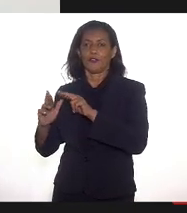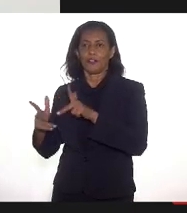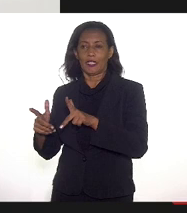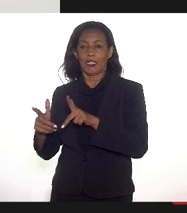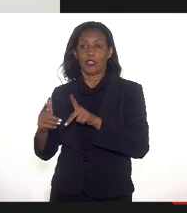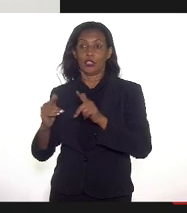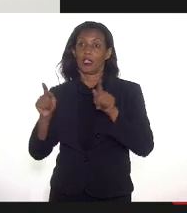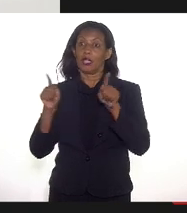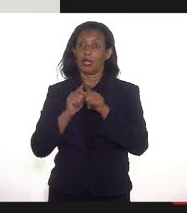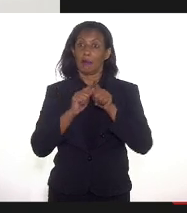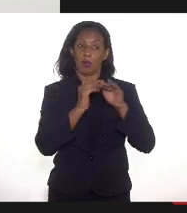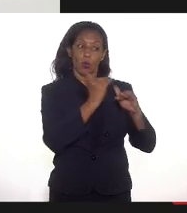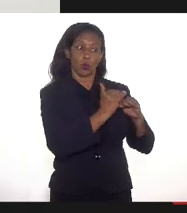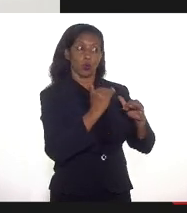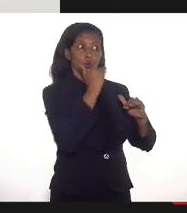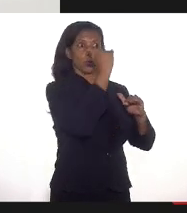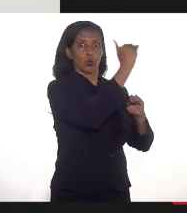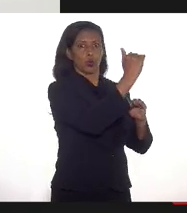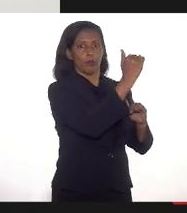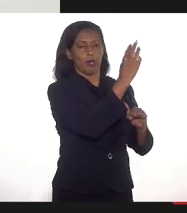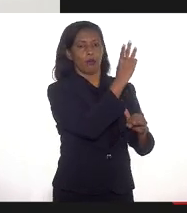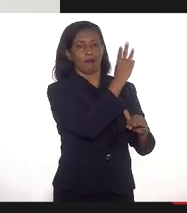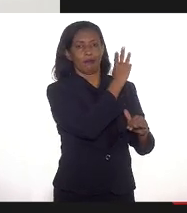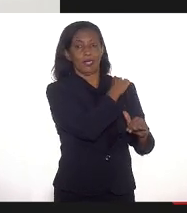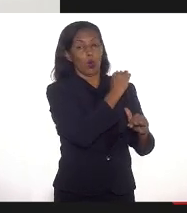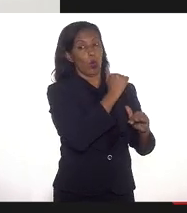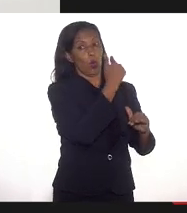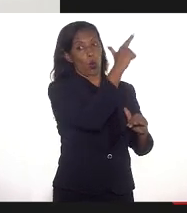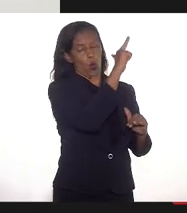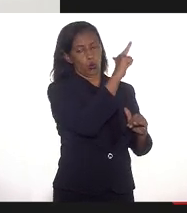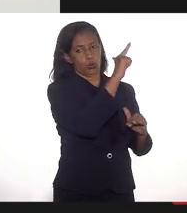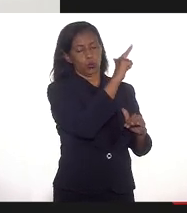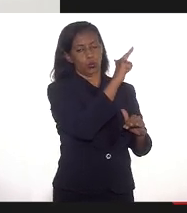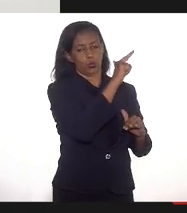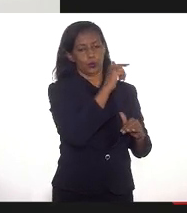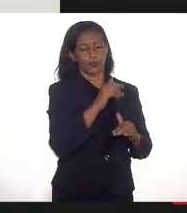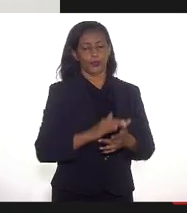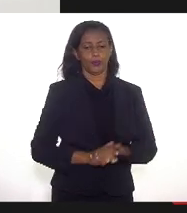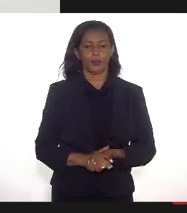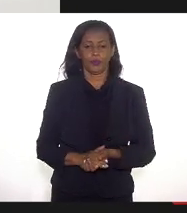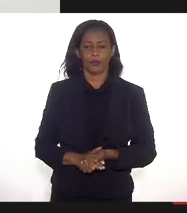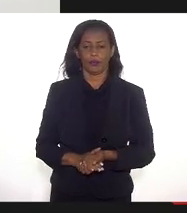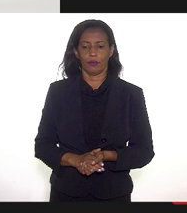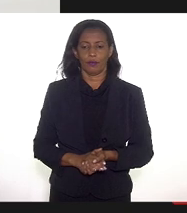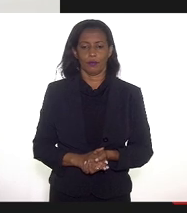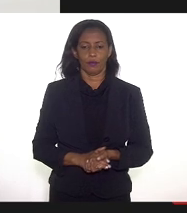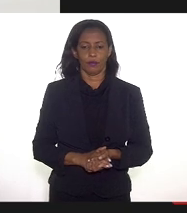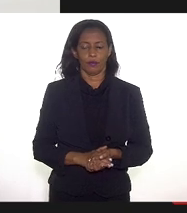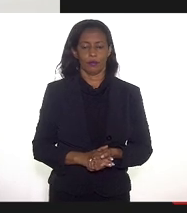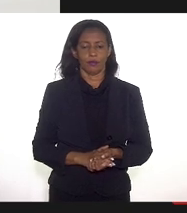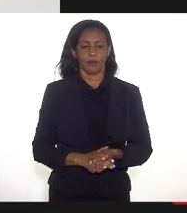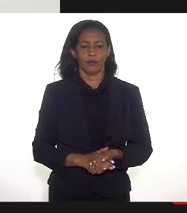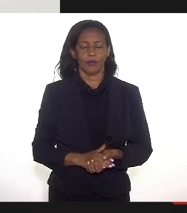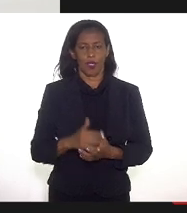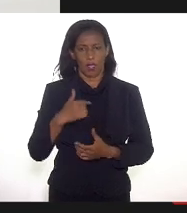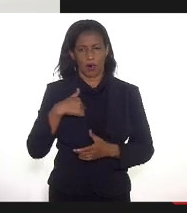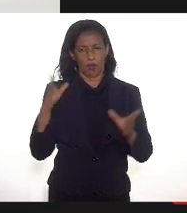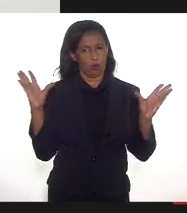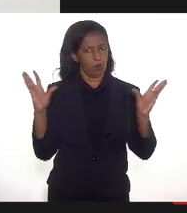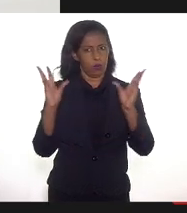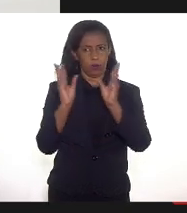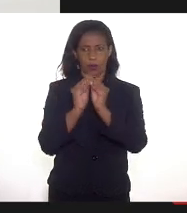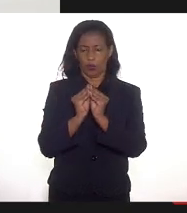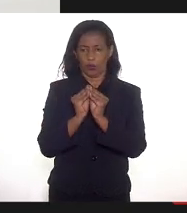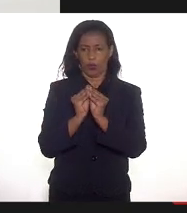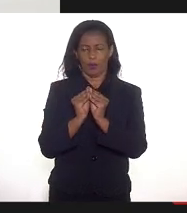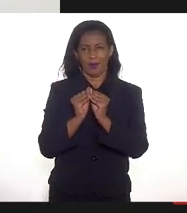ensino superior teve outro. Então, vou tentar, de forma um tanto resumida, e se a